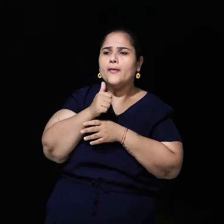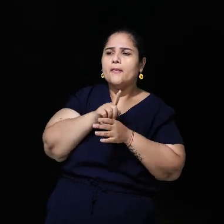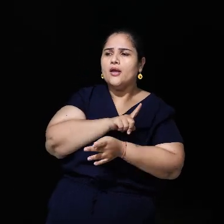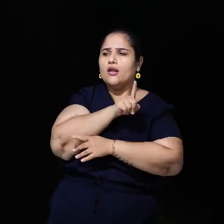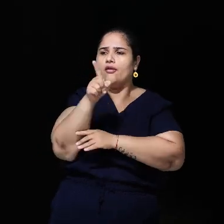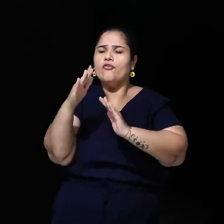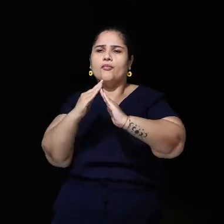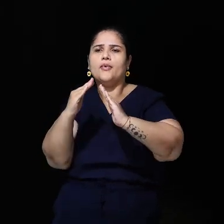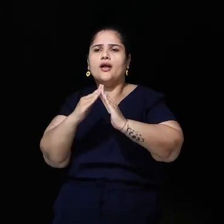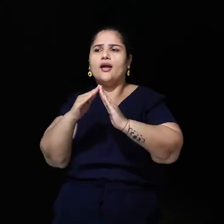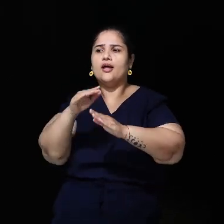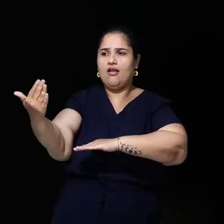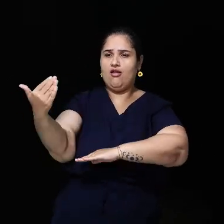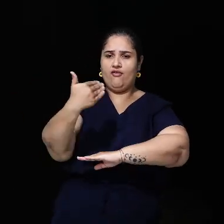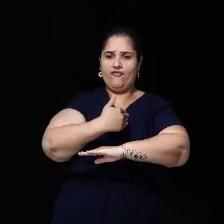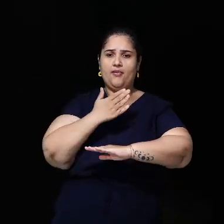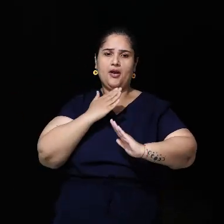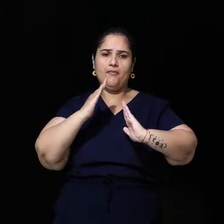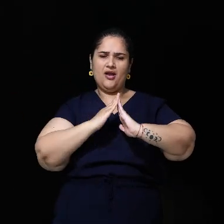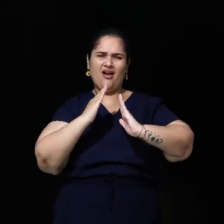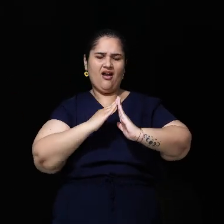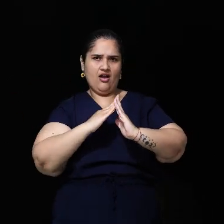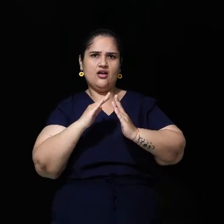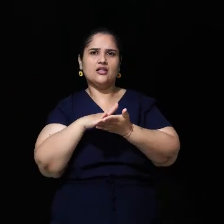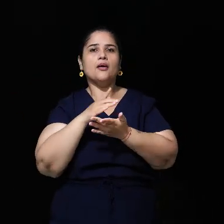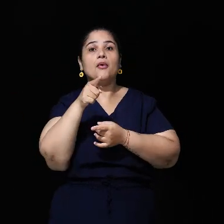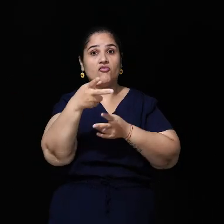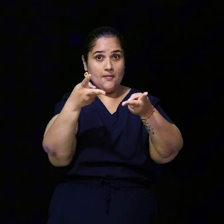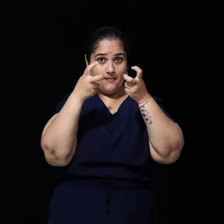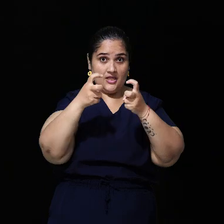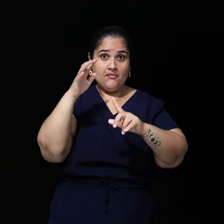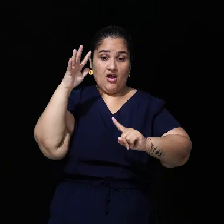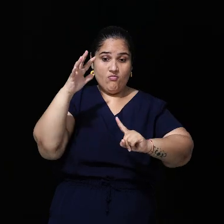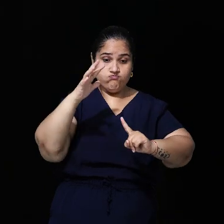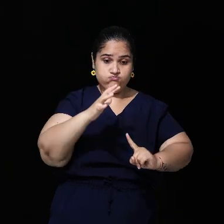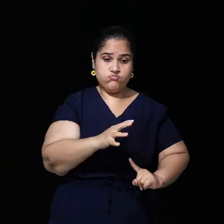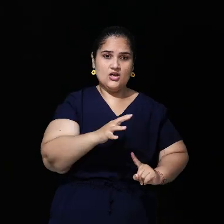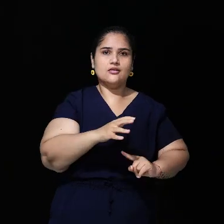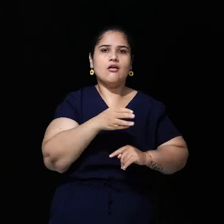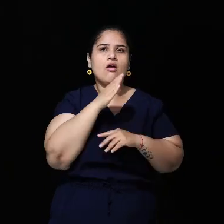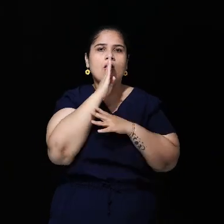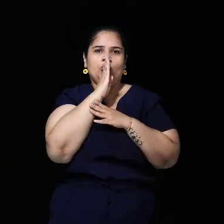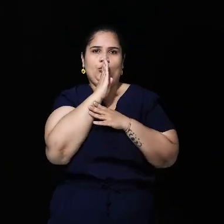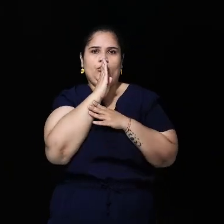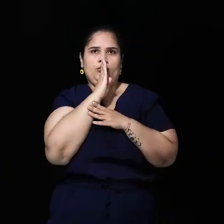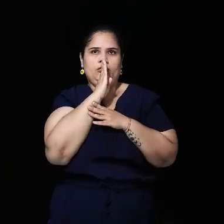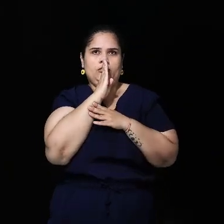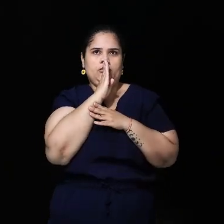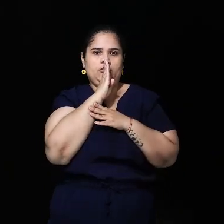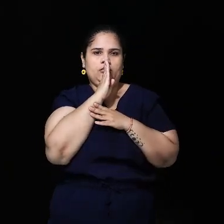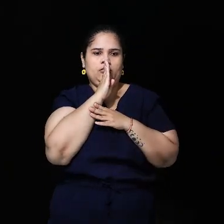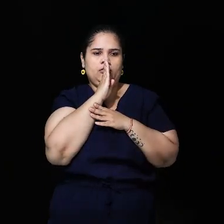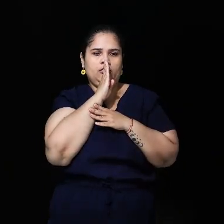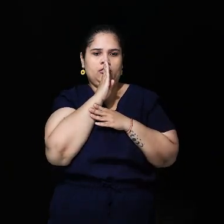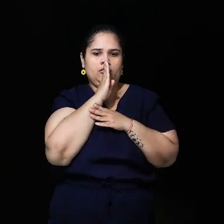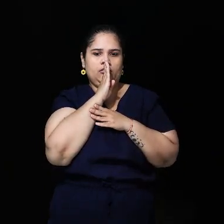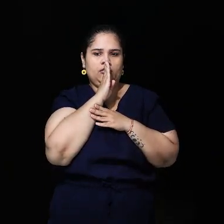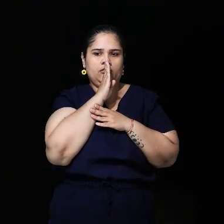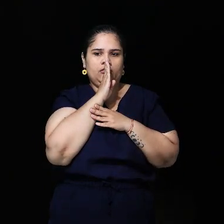me visitar do nada. Para tu ver que a depressão, gente, ela é muito silenciosa. É um menino que todo mundo